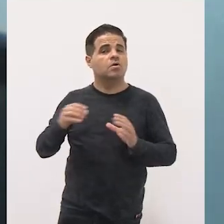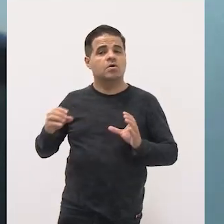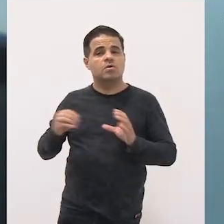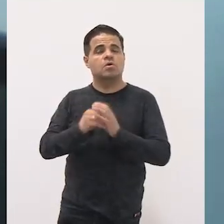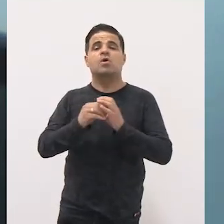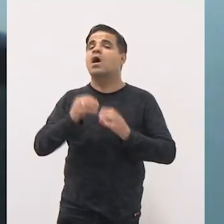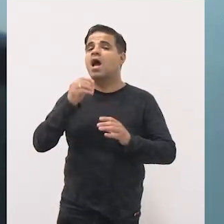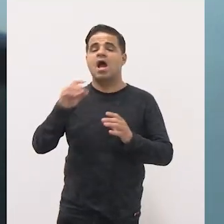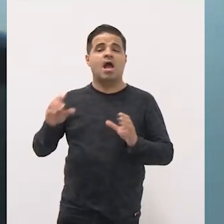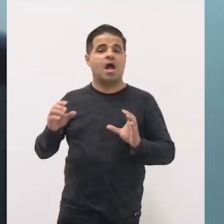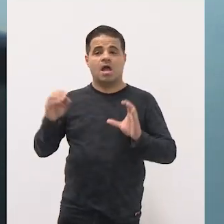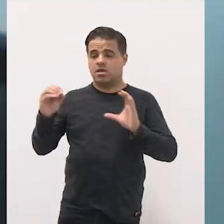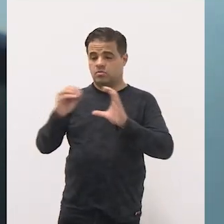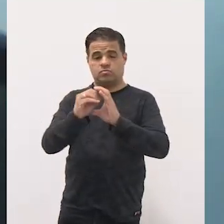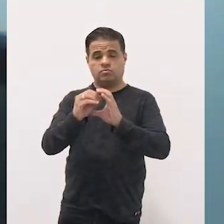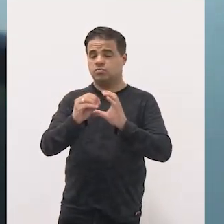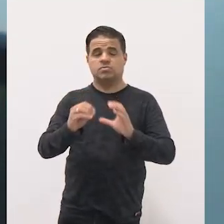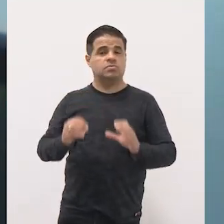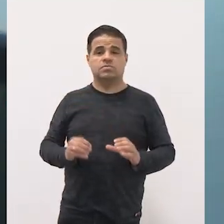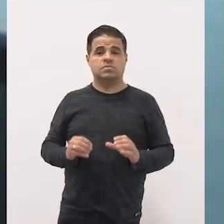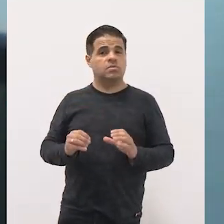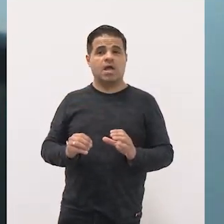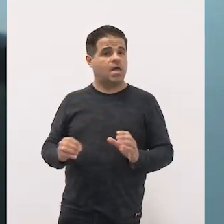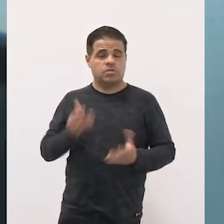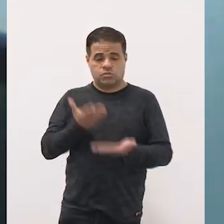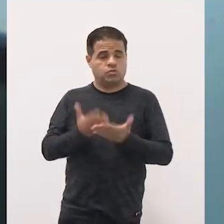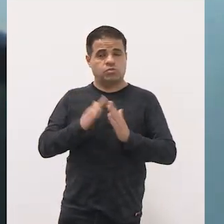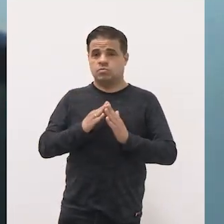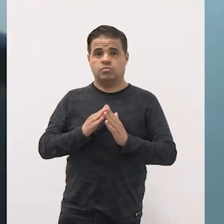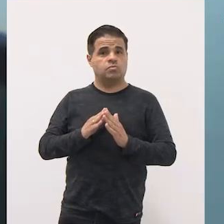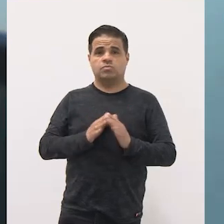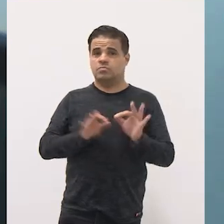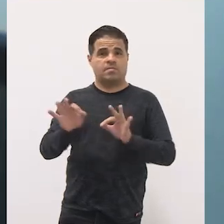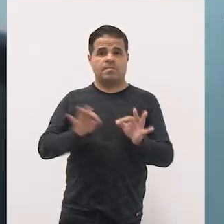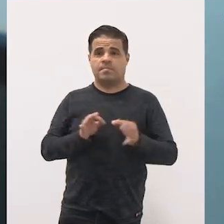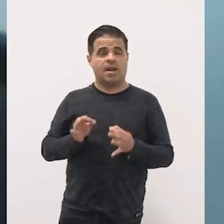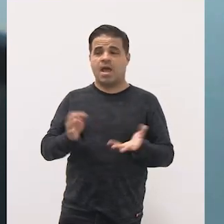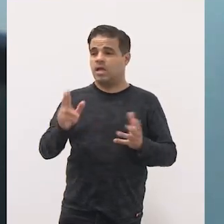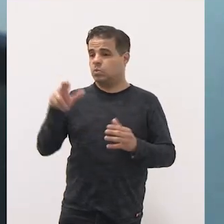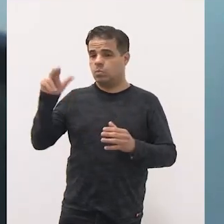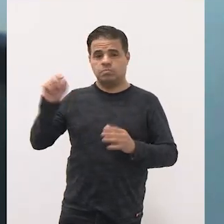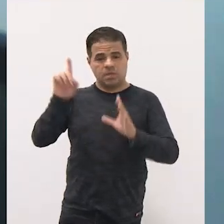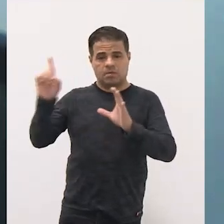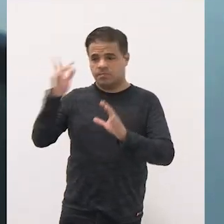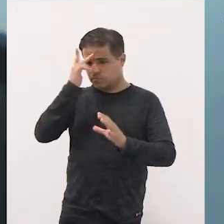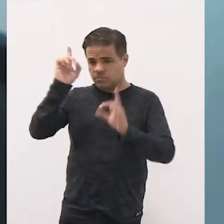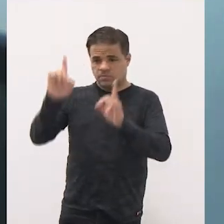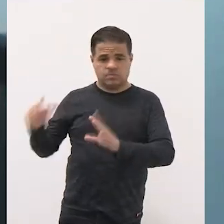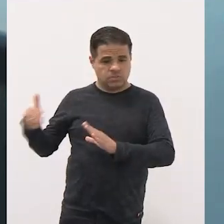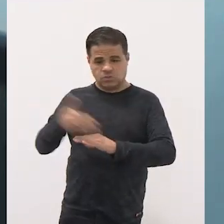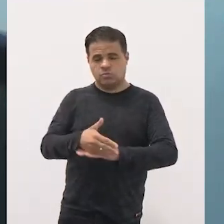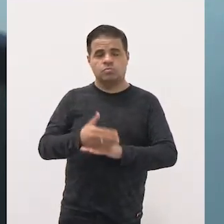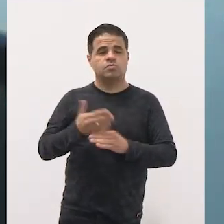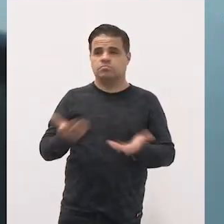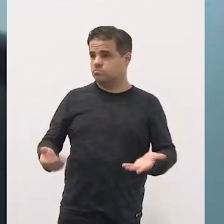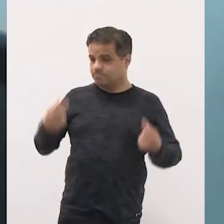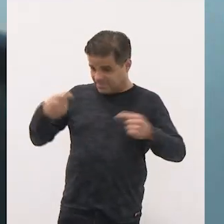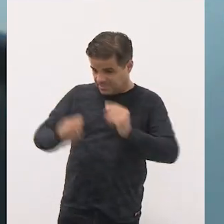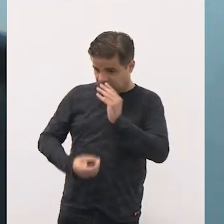E a escola não estava preparada, porque nunca um deficiente ocupou aquele espaço. Então, então vamos ter